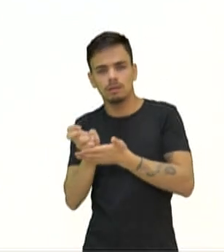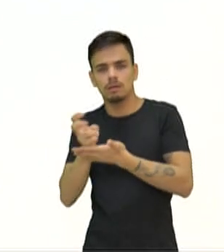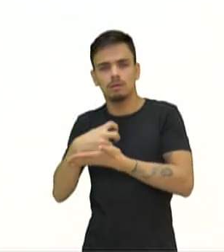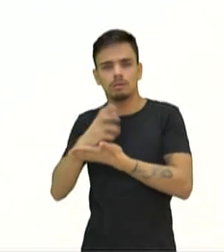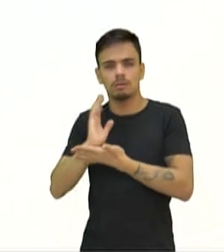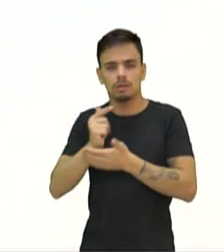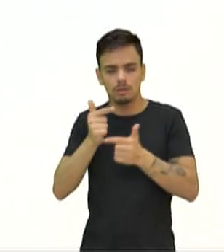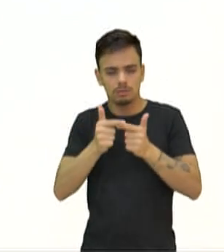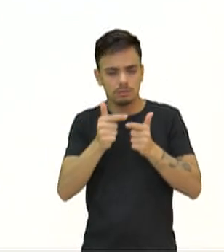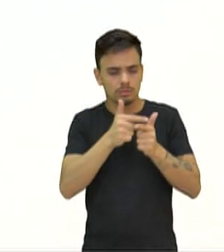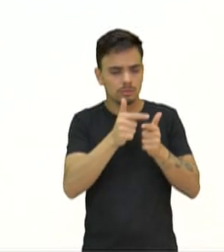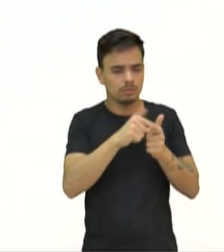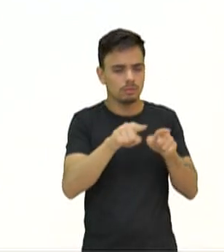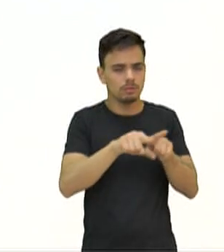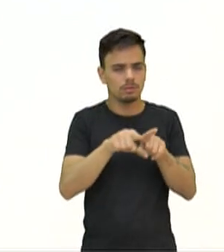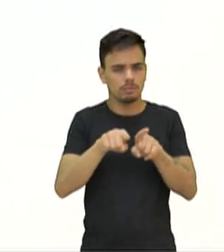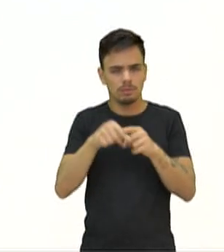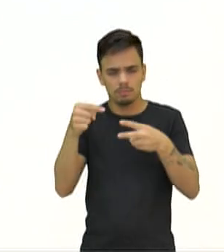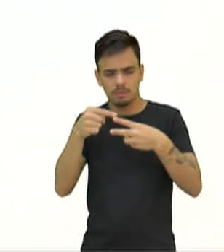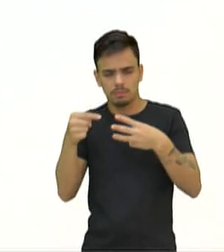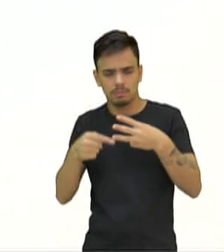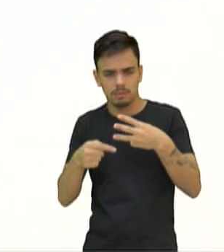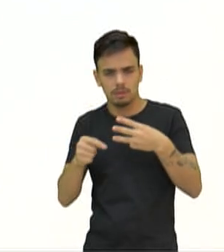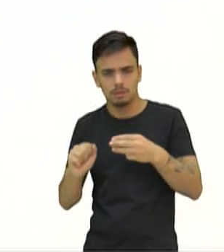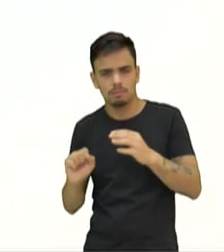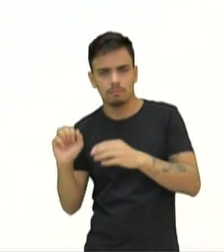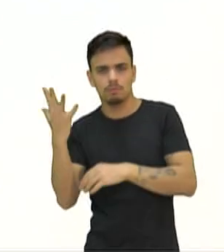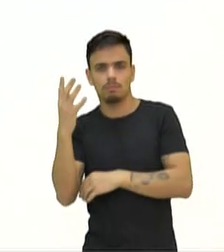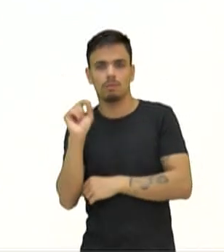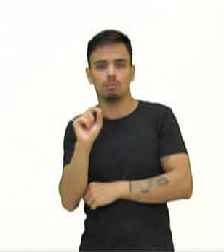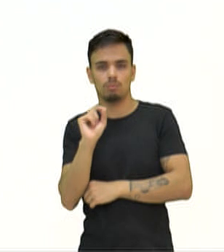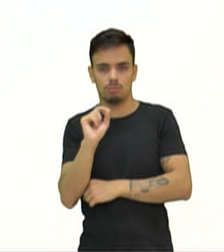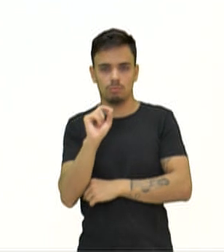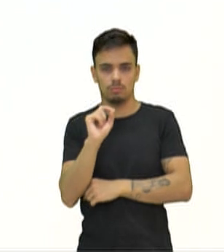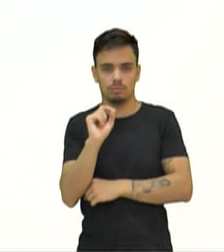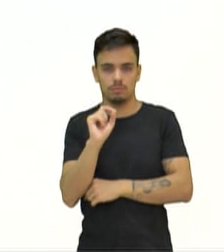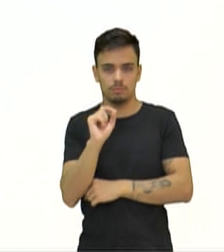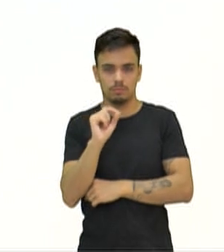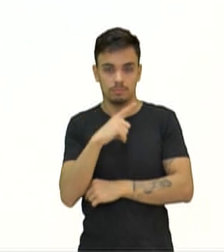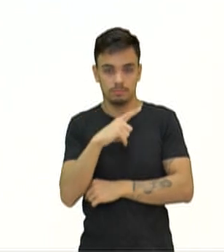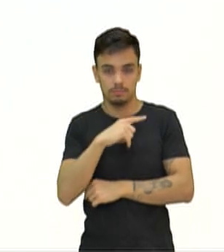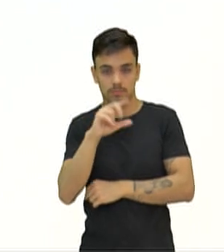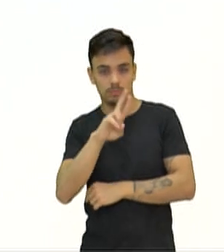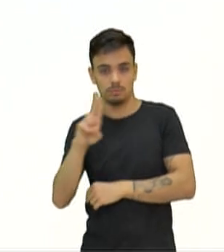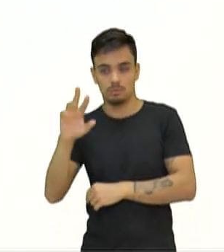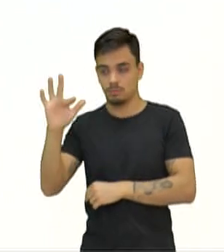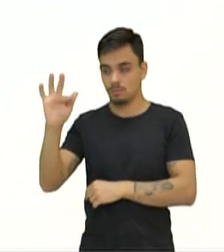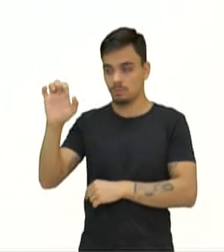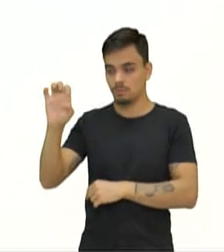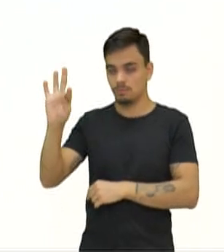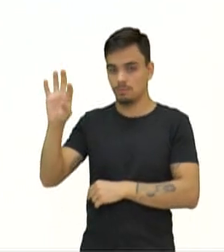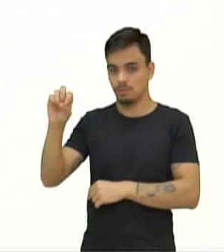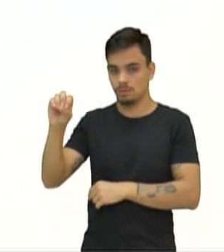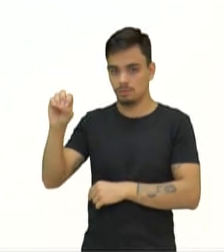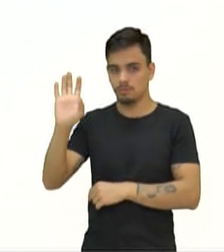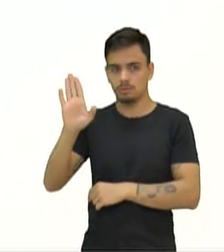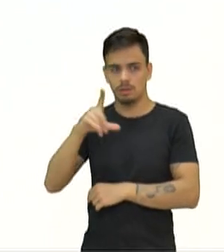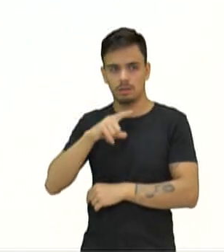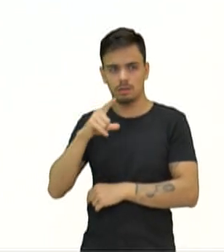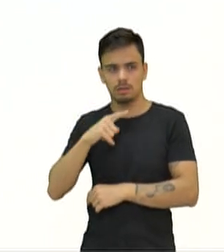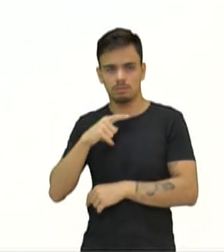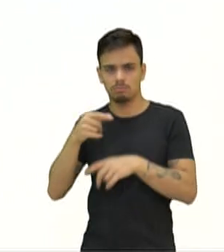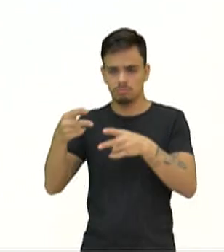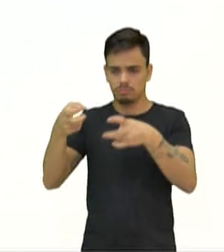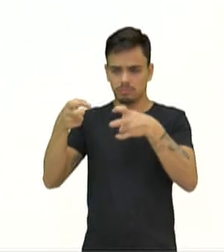várias divisões, a organogênese, né? Vai formar já aquilo que a gente vai chamar de feto. Ele já tem esse aspecto aqui,